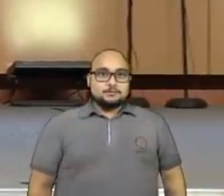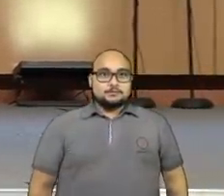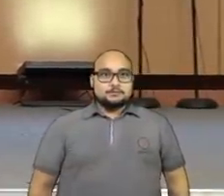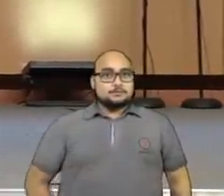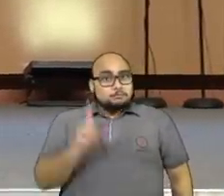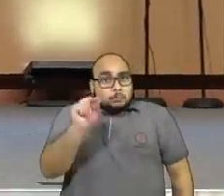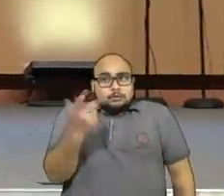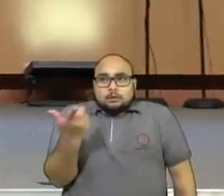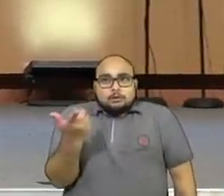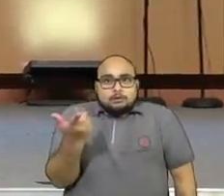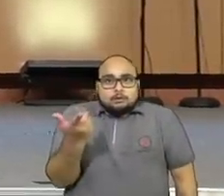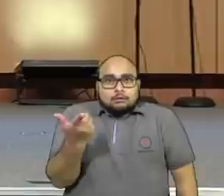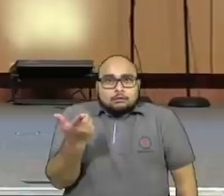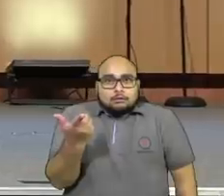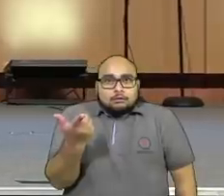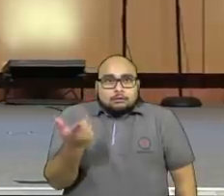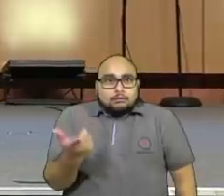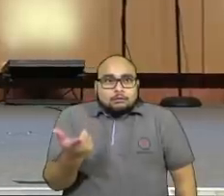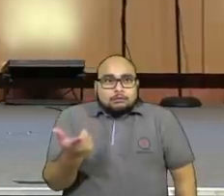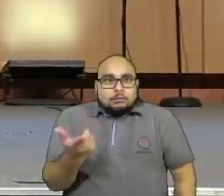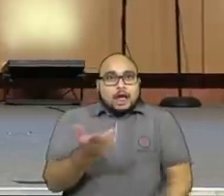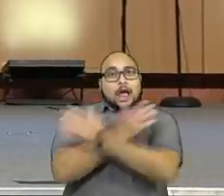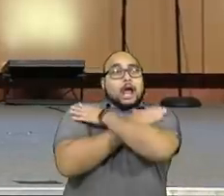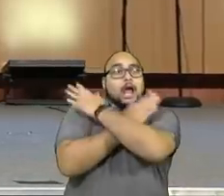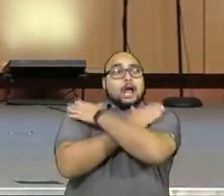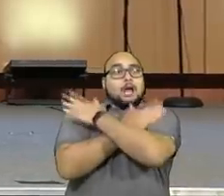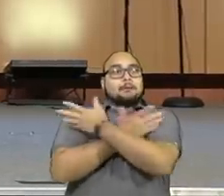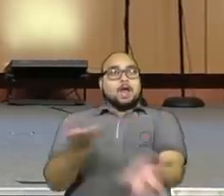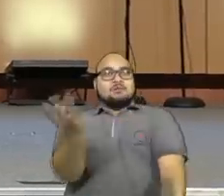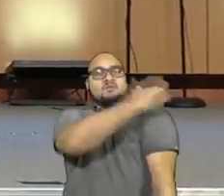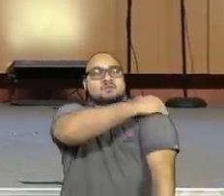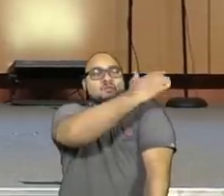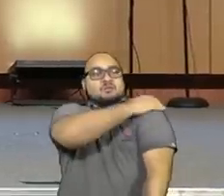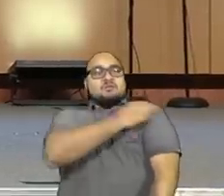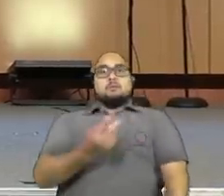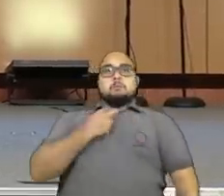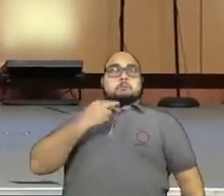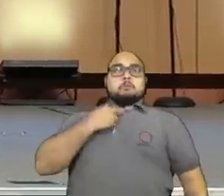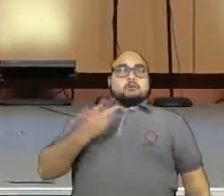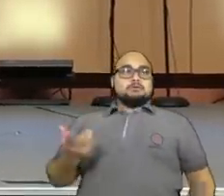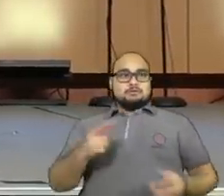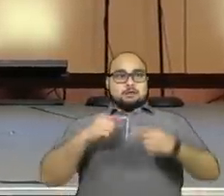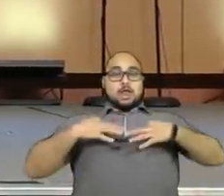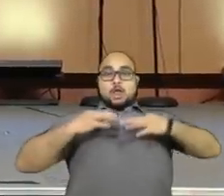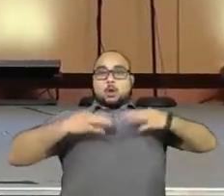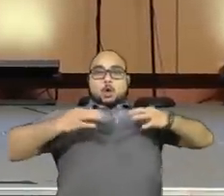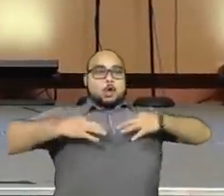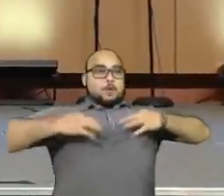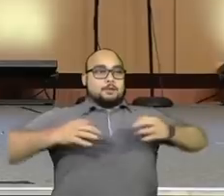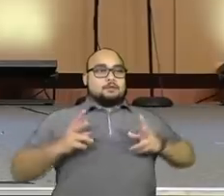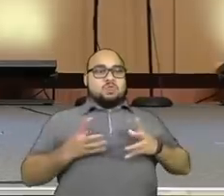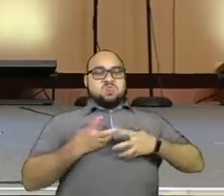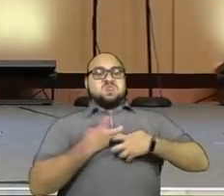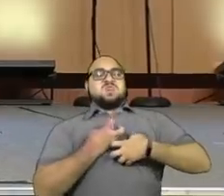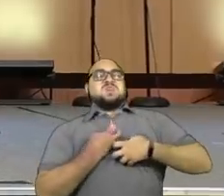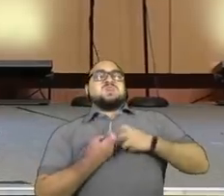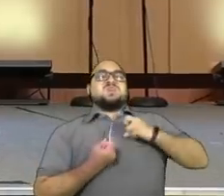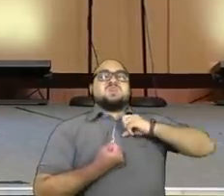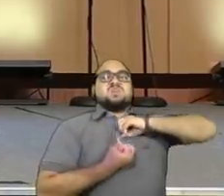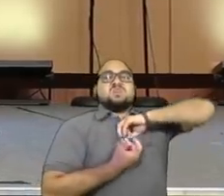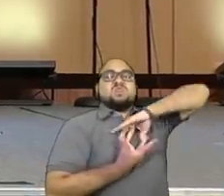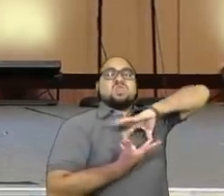Já não podia abraçar forte as camisas de seda que ele usava, porque o abraço muito forte podia amarrotar a